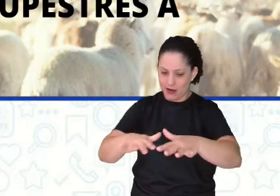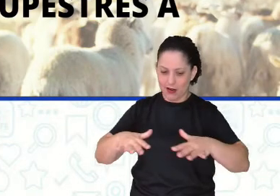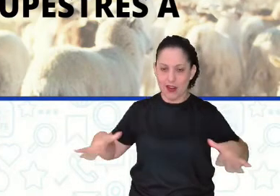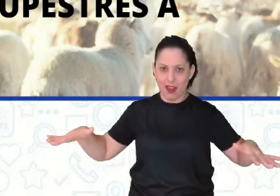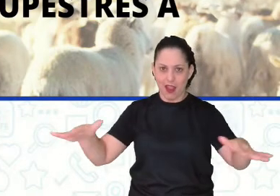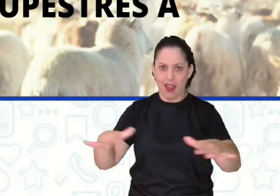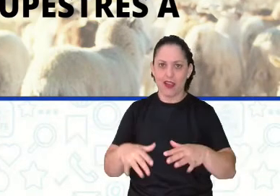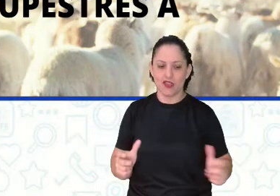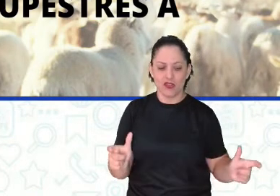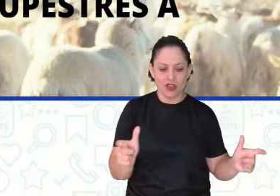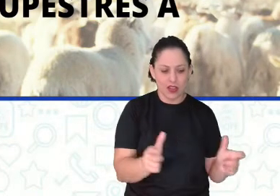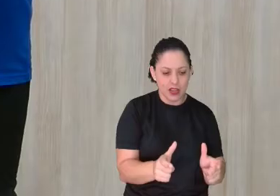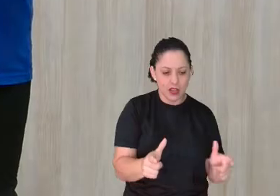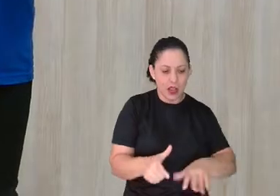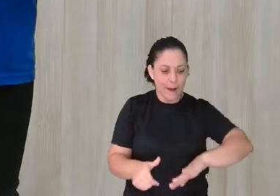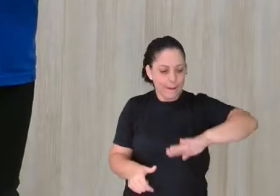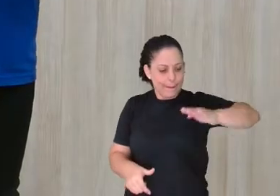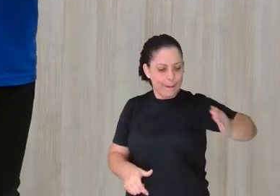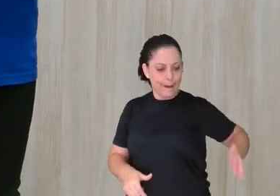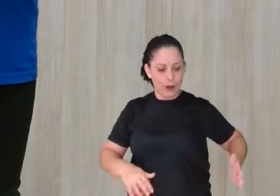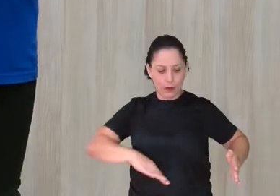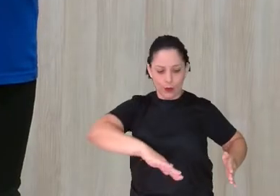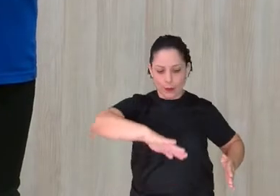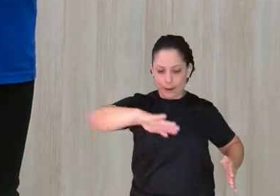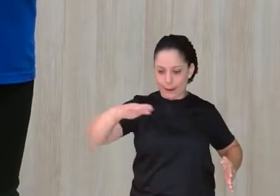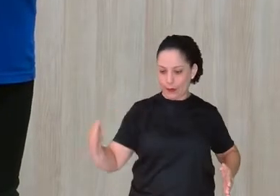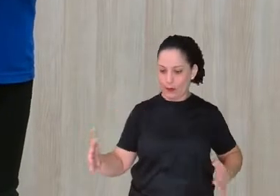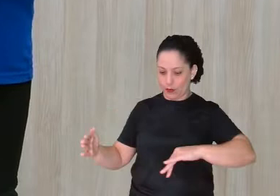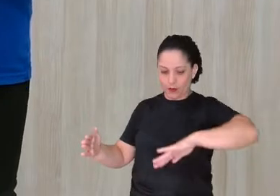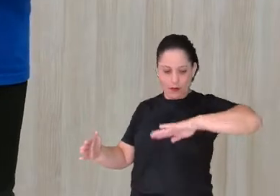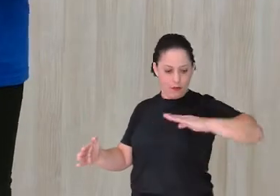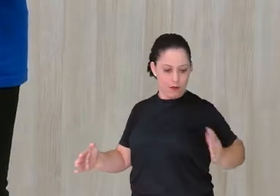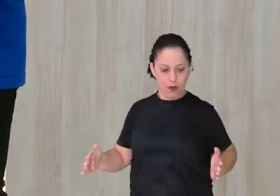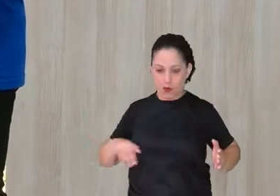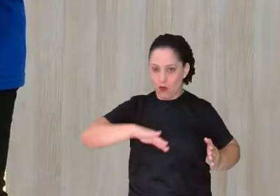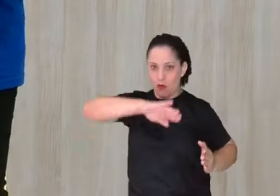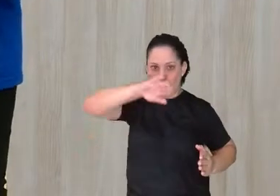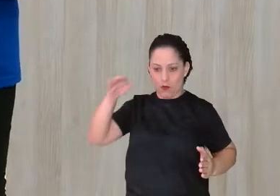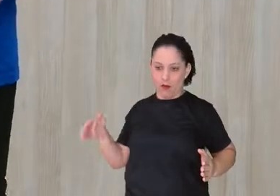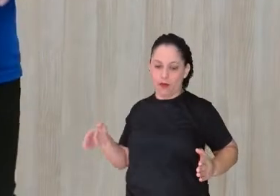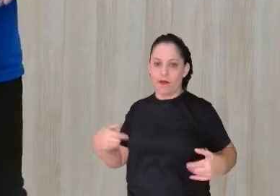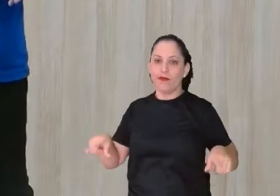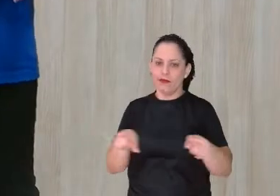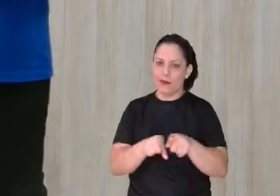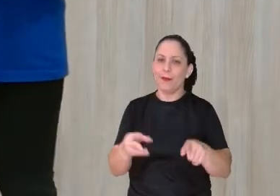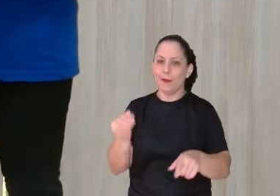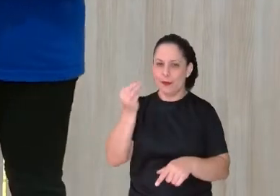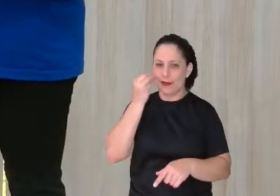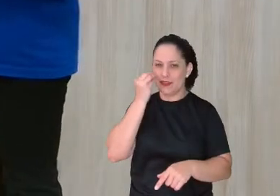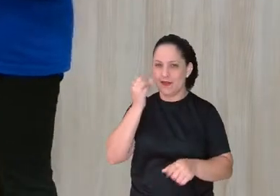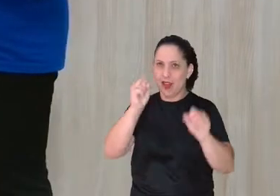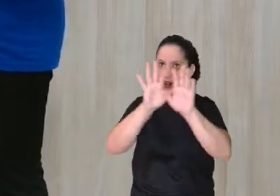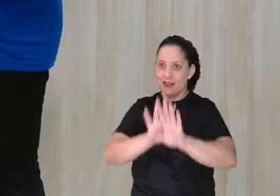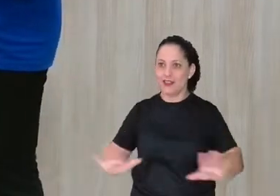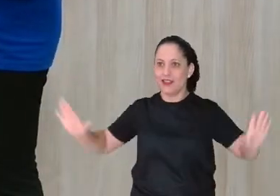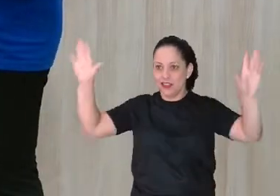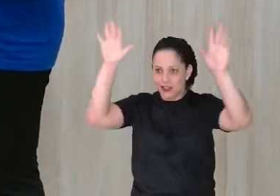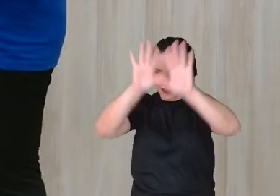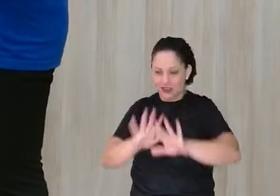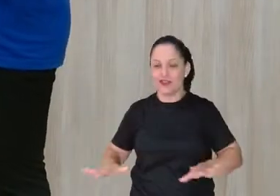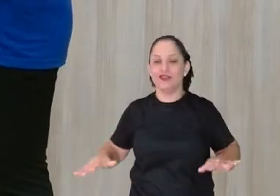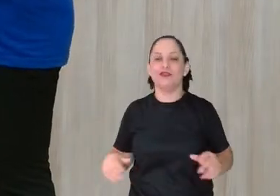de pequenos morrinhos. Isso também a gente observa nas paisagens. Na